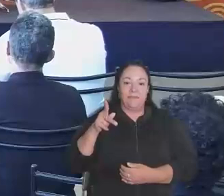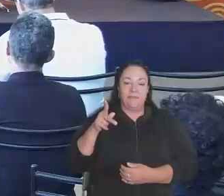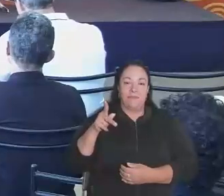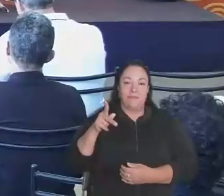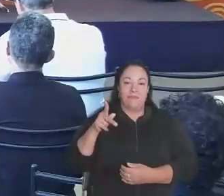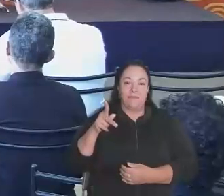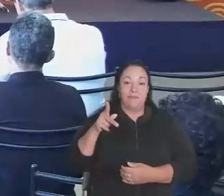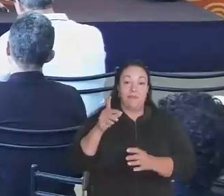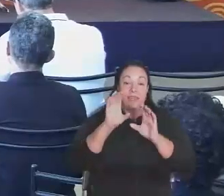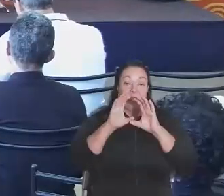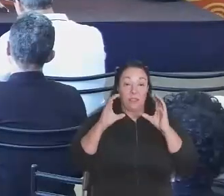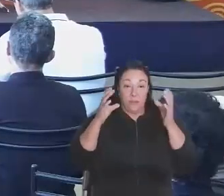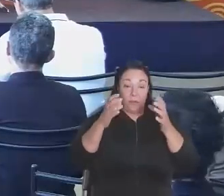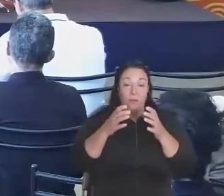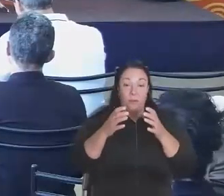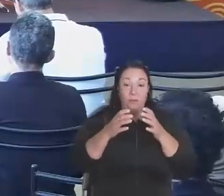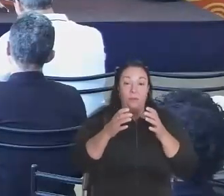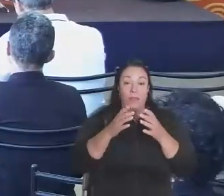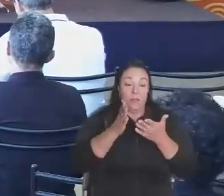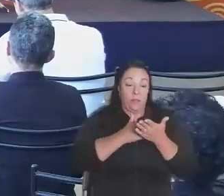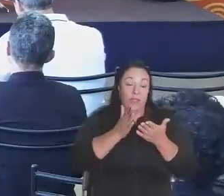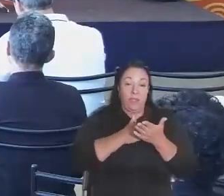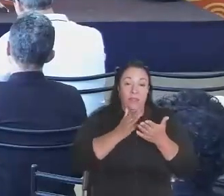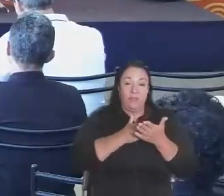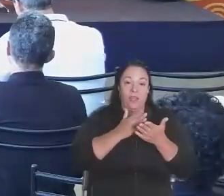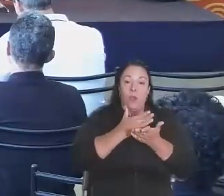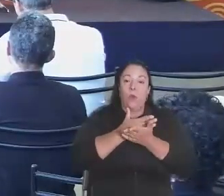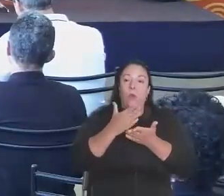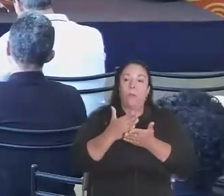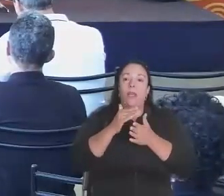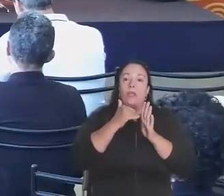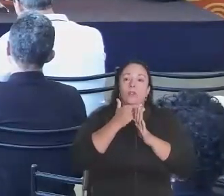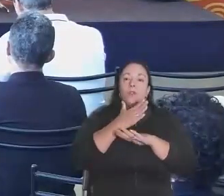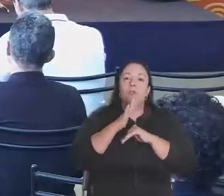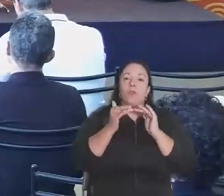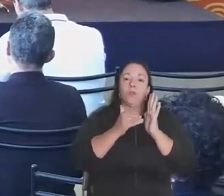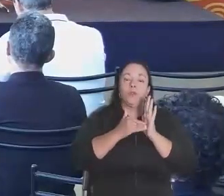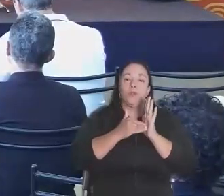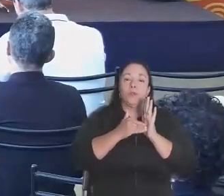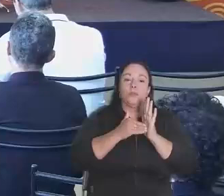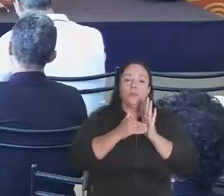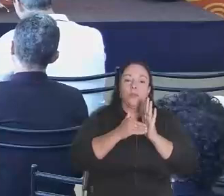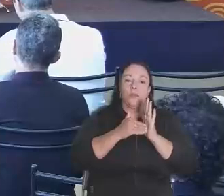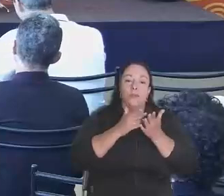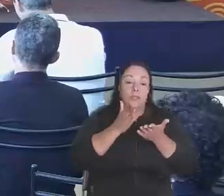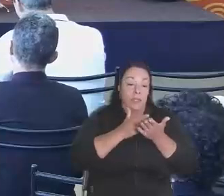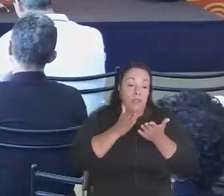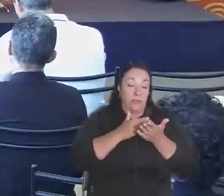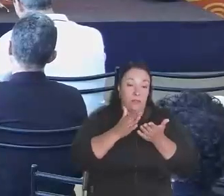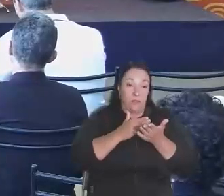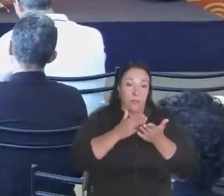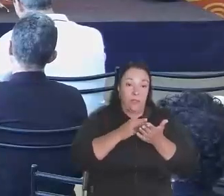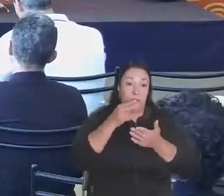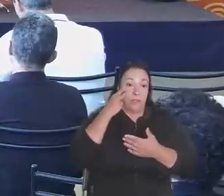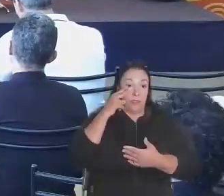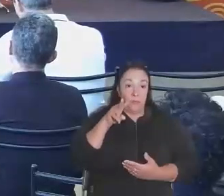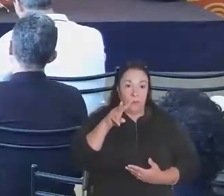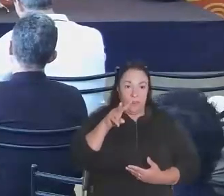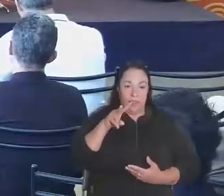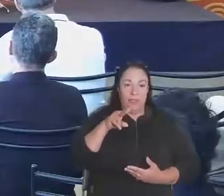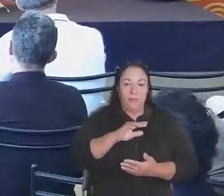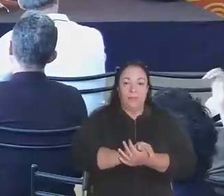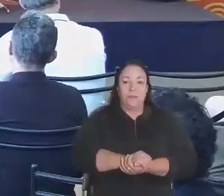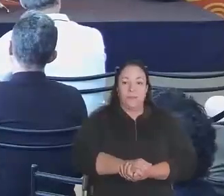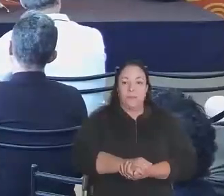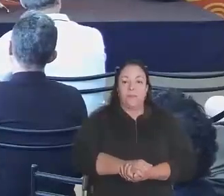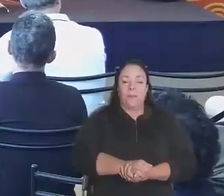surgiu essa turma nossa, até eu coloquei no livro aí, o começo de tudo. Então, vocês adquirindo o livro, vocês vão ver, não vou ficar dando spoiler,